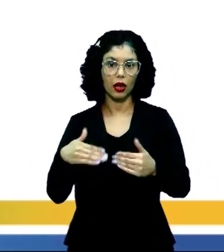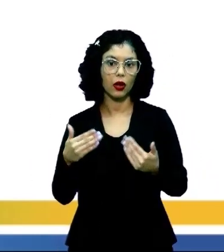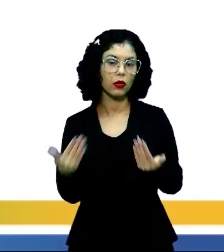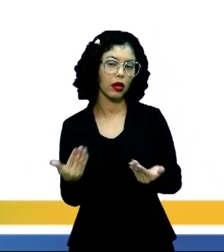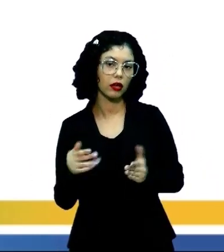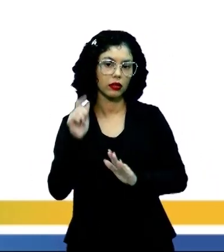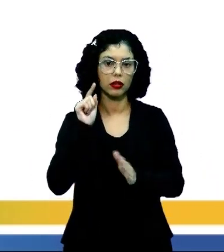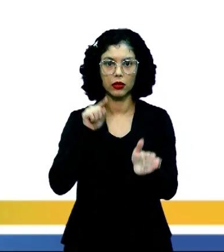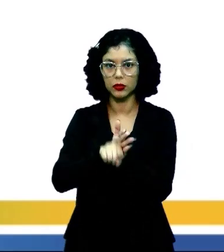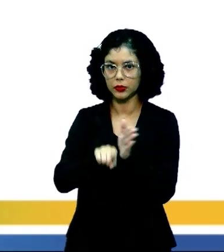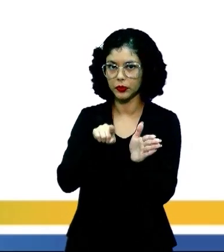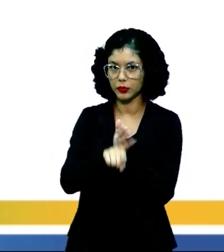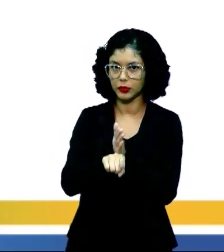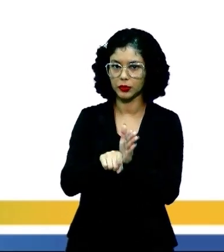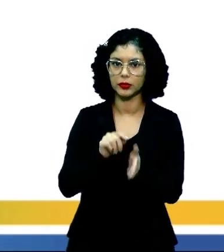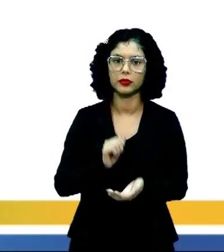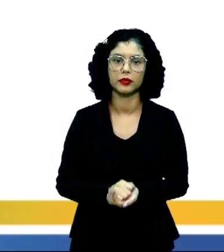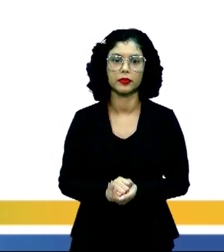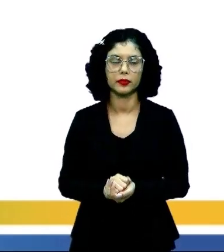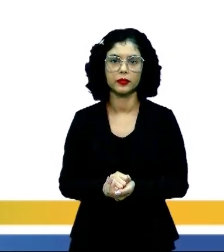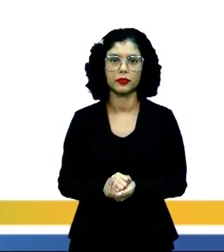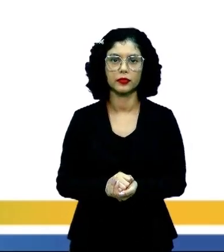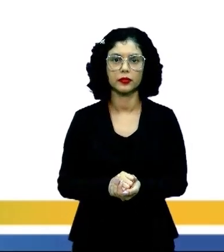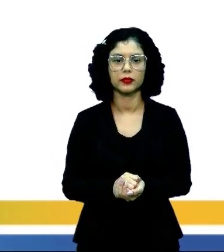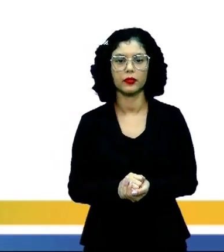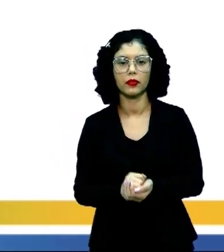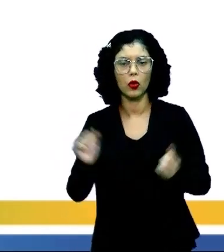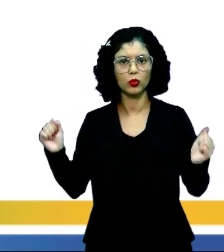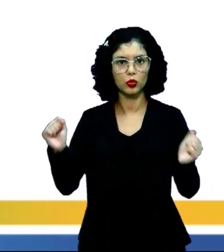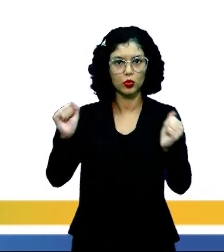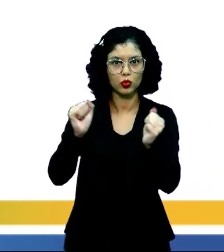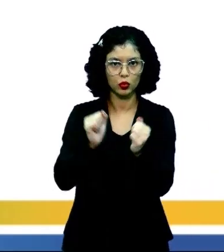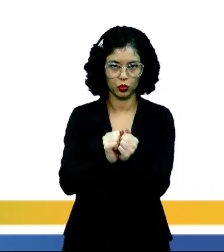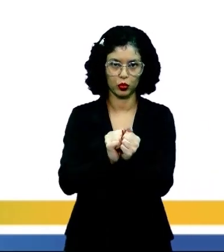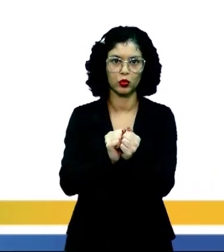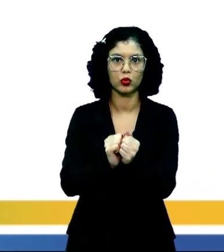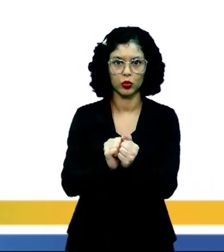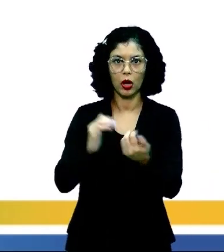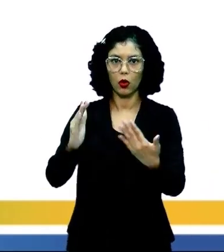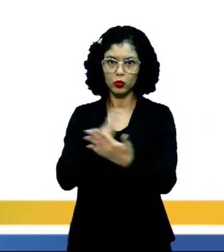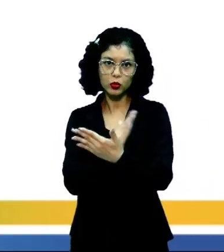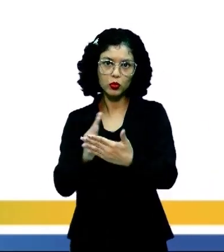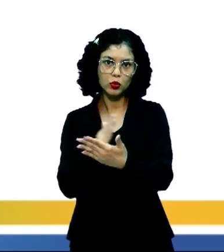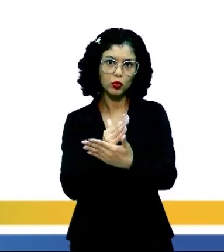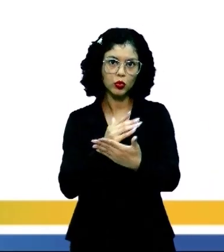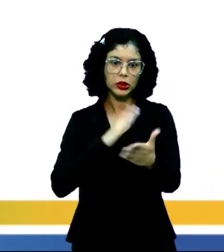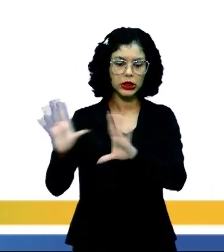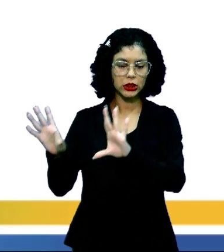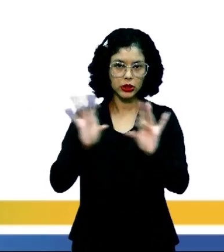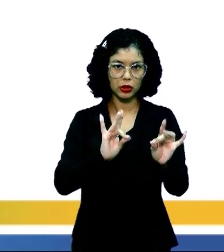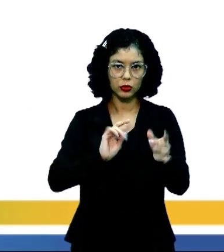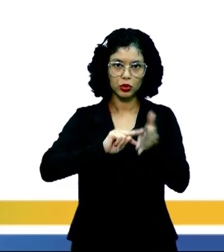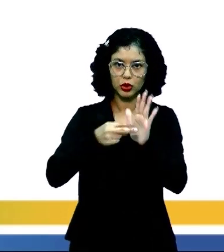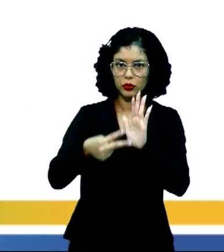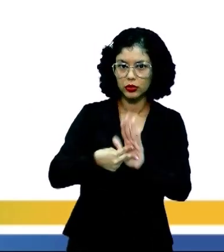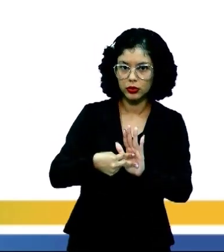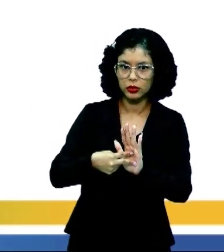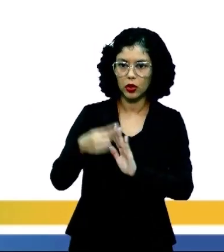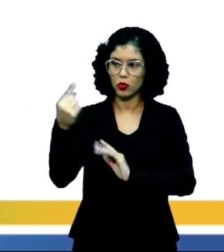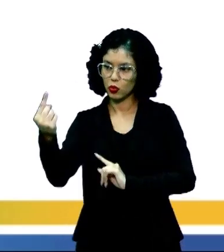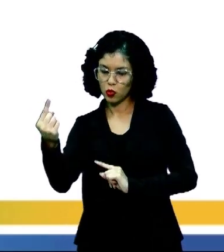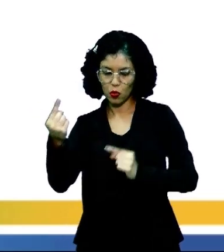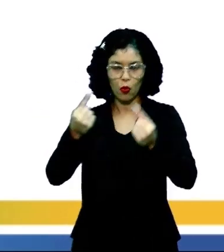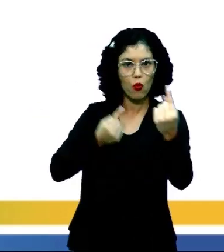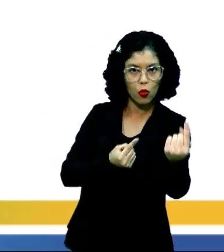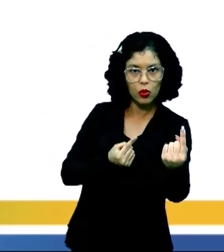dessas questões tem uma junção, né? Tem algo que traz significado de